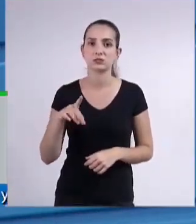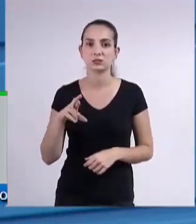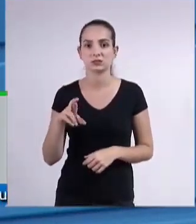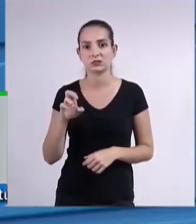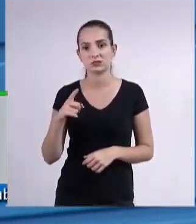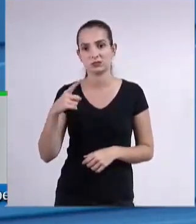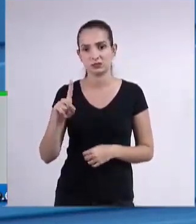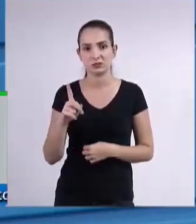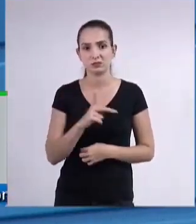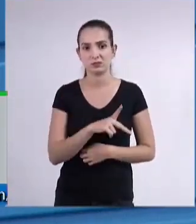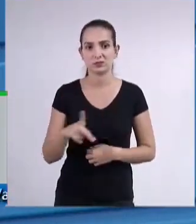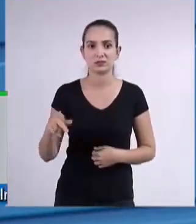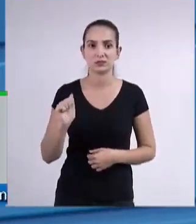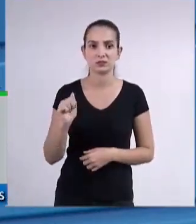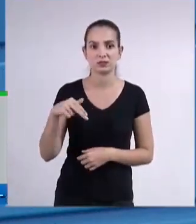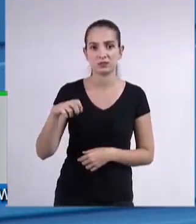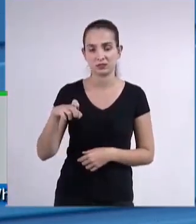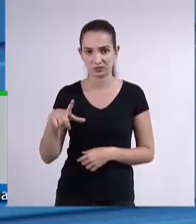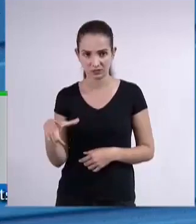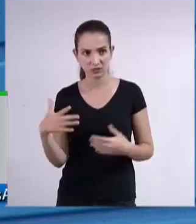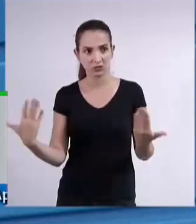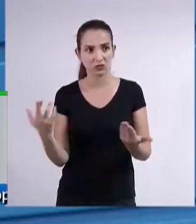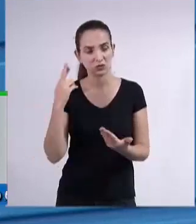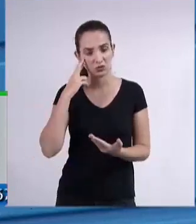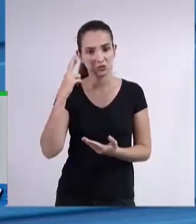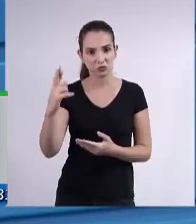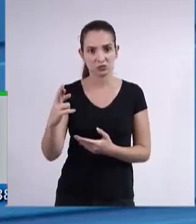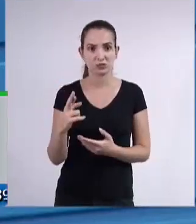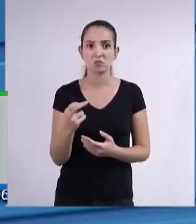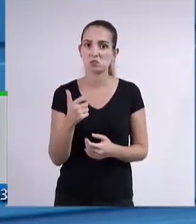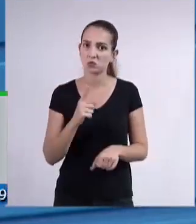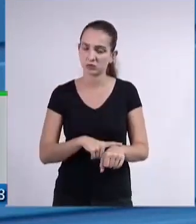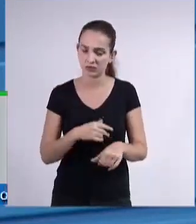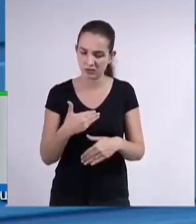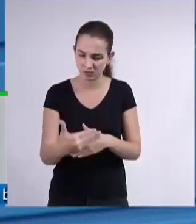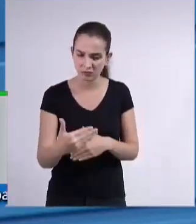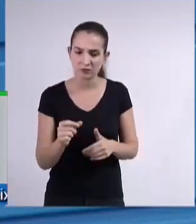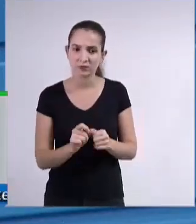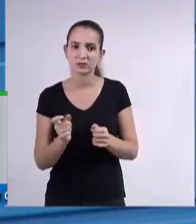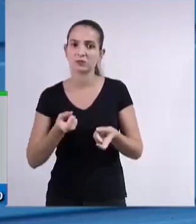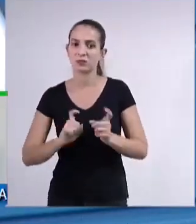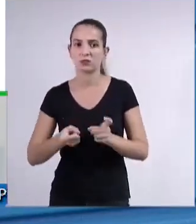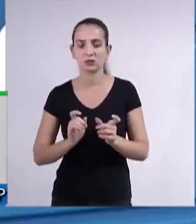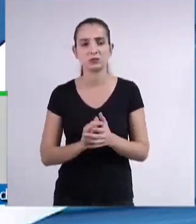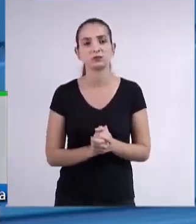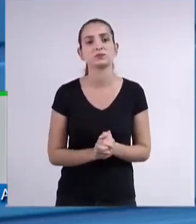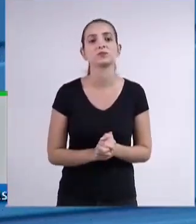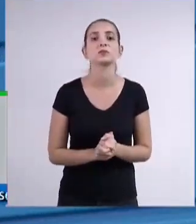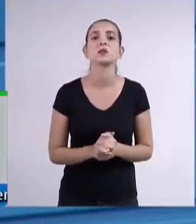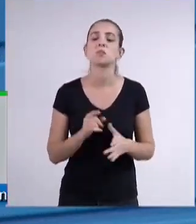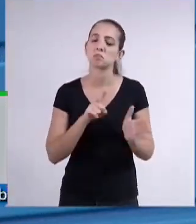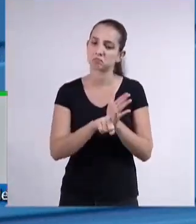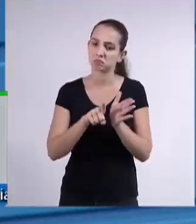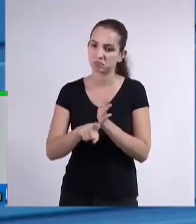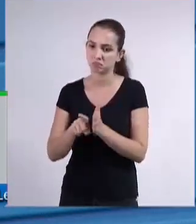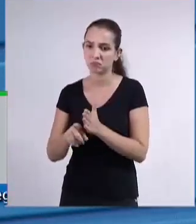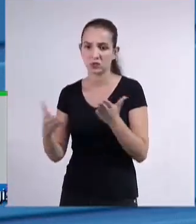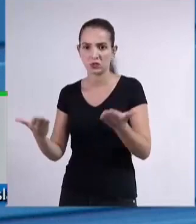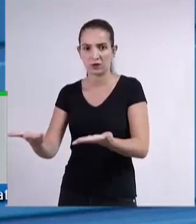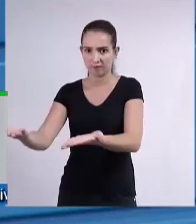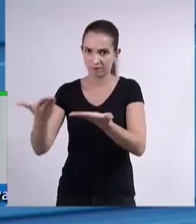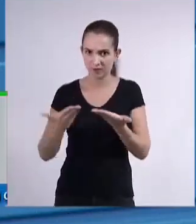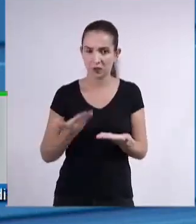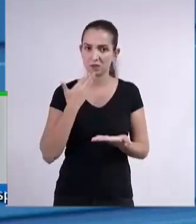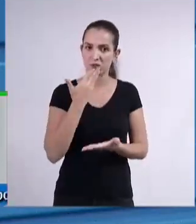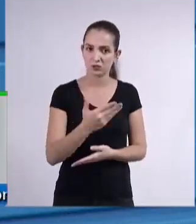nos recepcionamos ele há pouco tempo, fizemos uma reunião, fizemos esses questionamentos e ele veio, a pedido